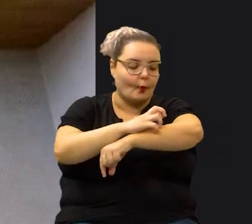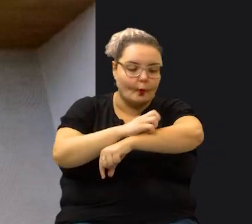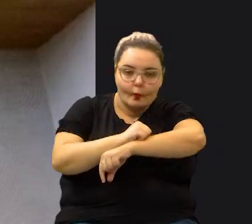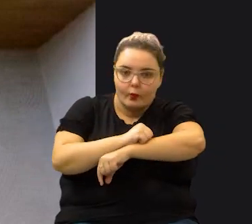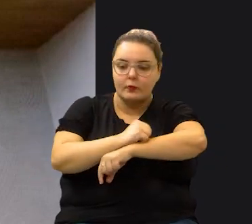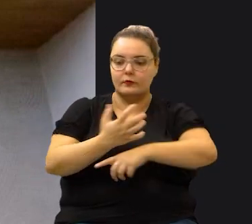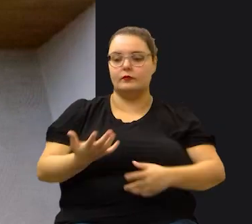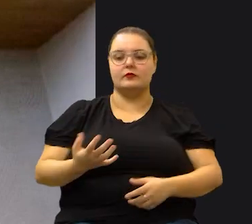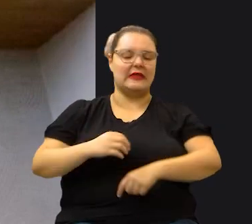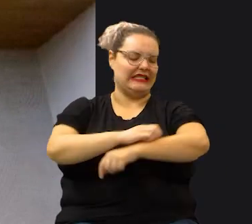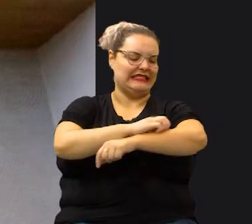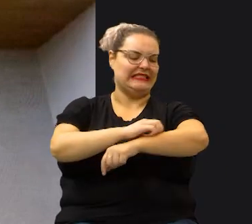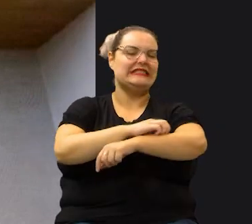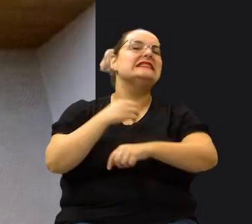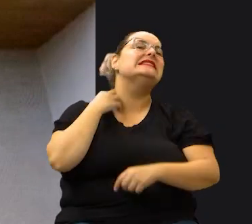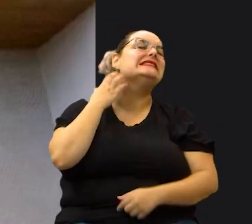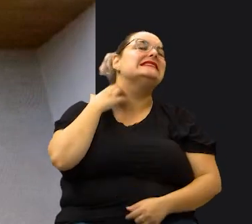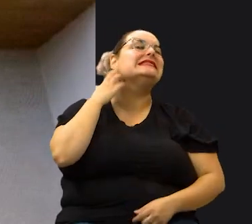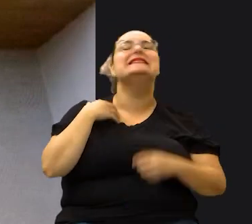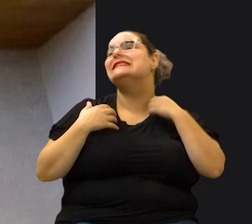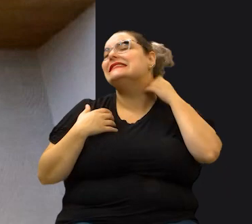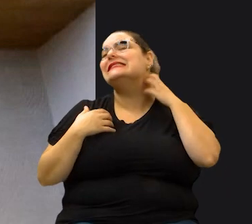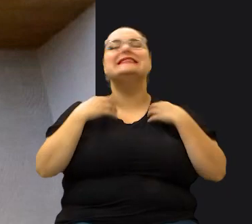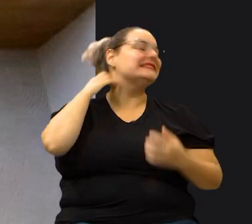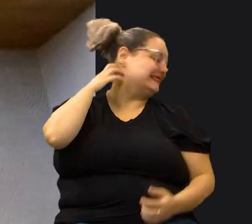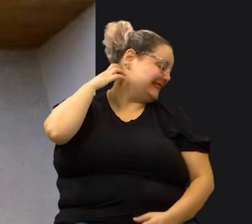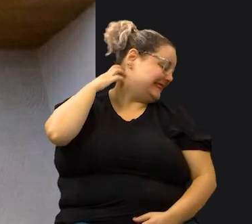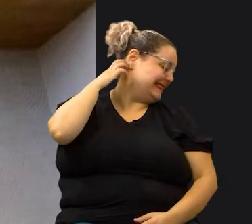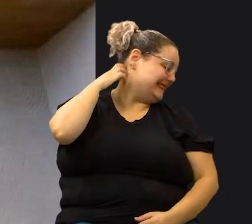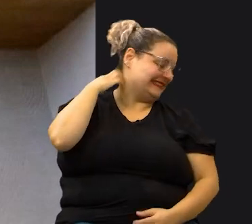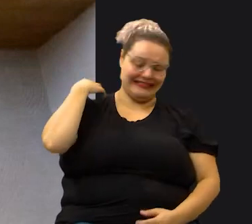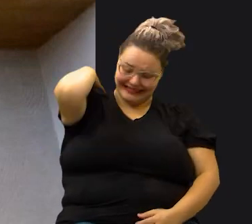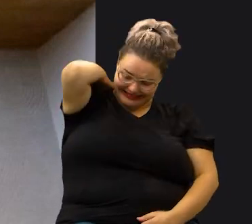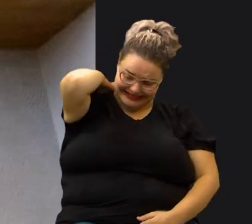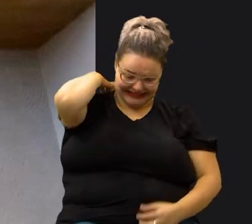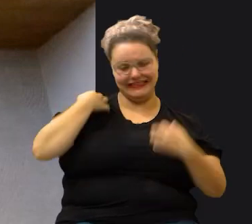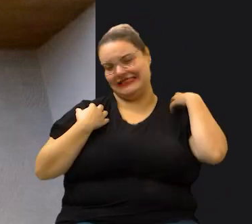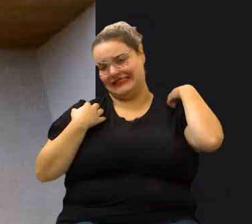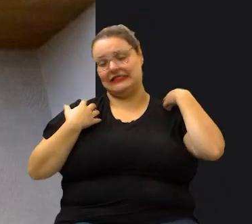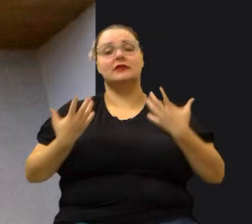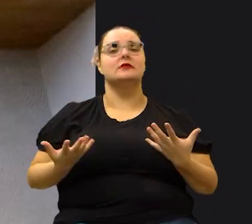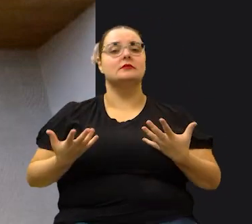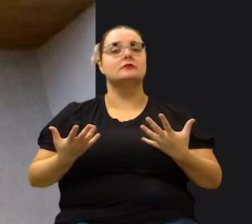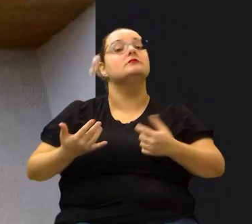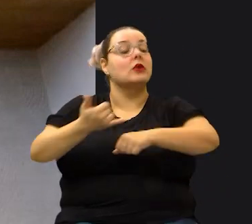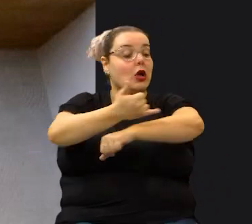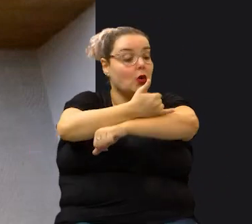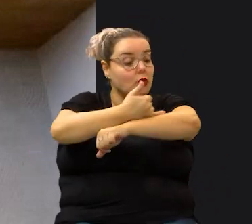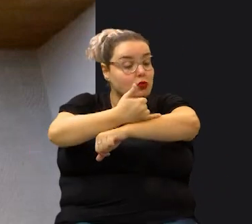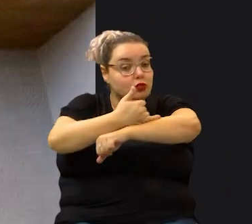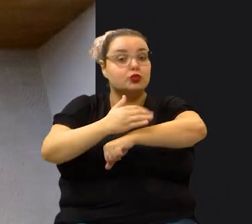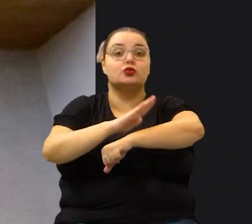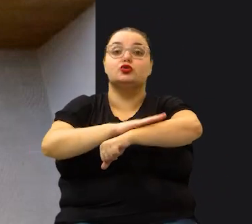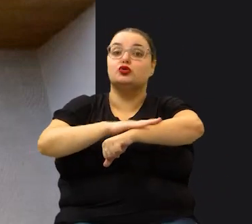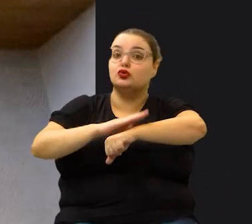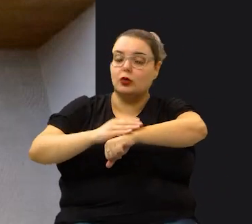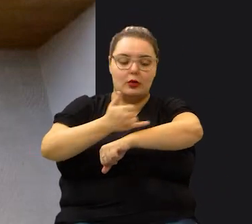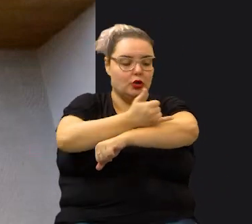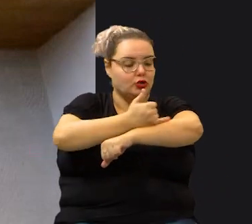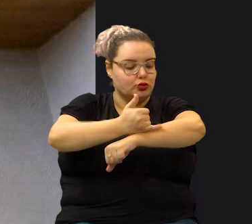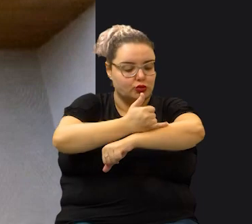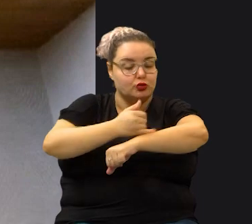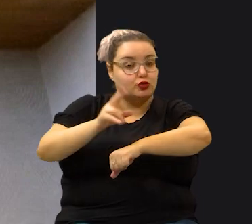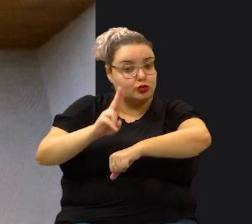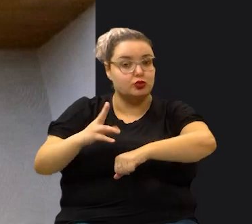mais ressecada, queixando de coceira, elas vão se beneficiar muito de uma hidratação, de uso de óleos corporais para